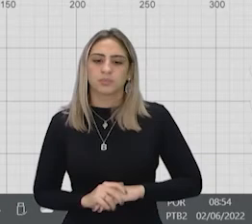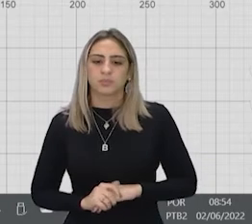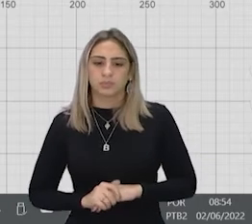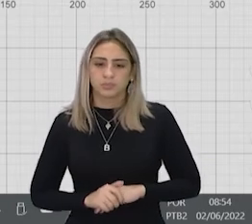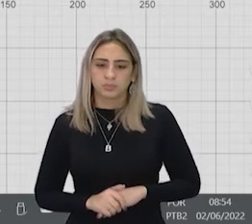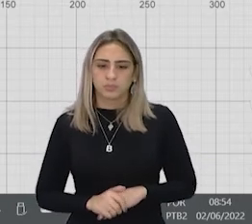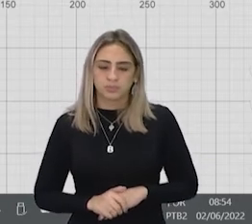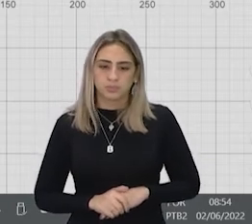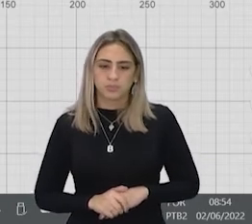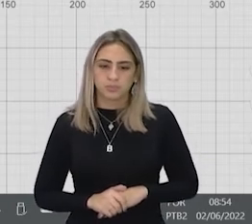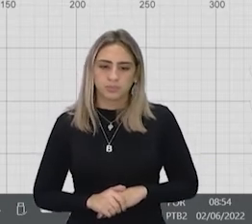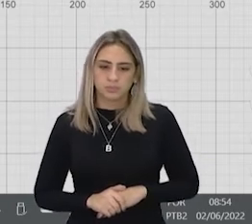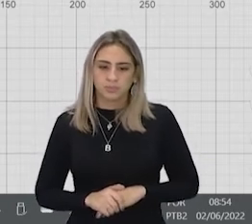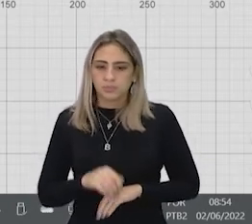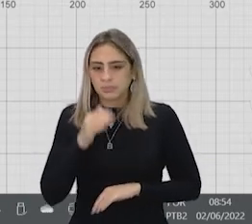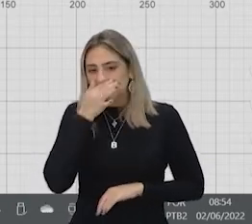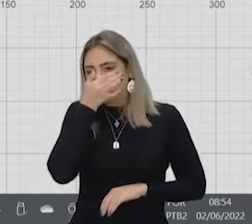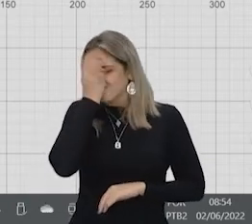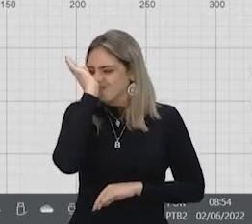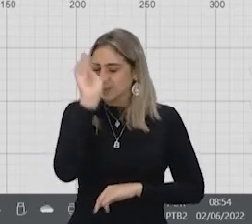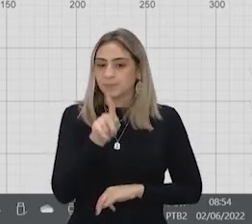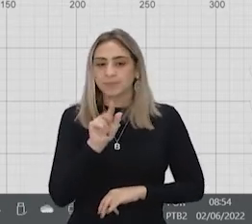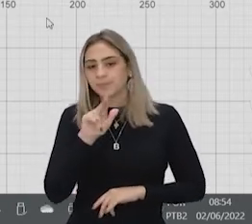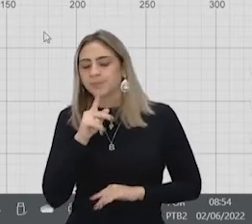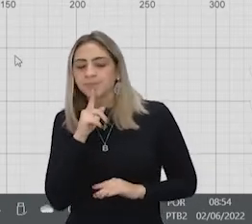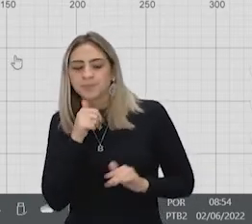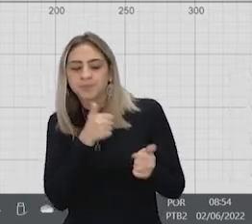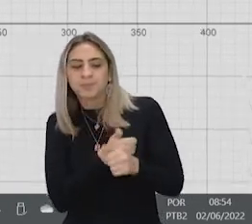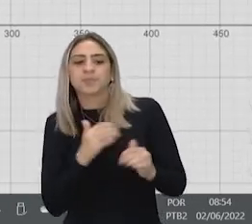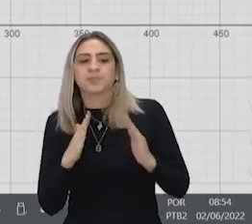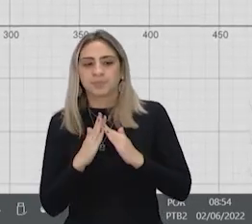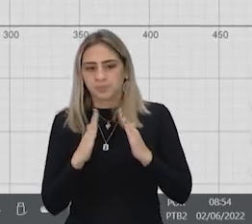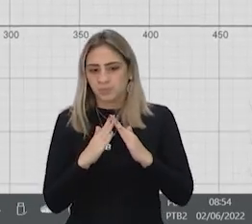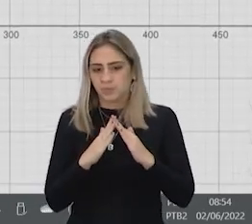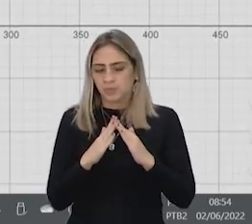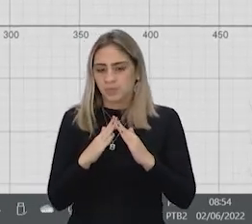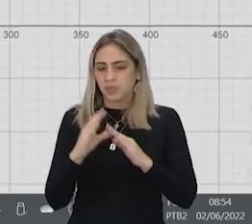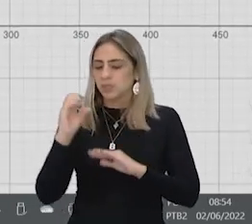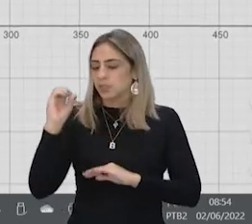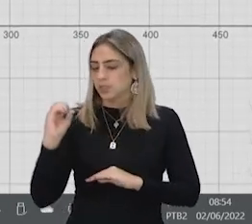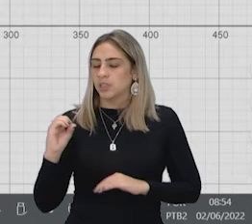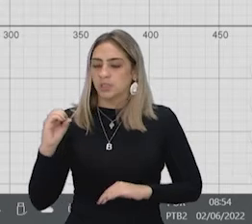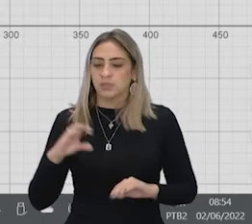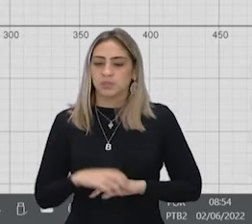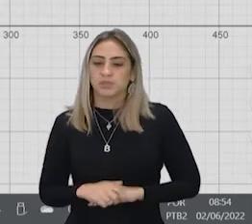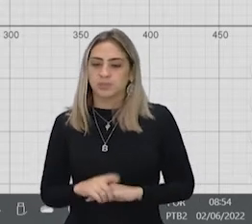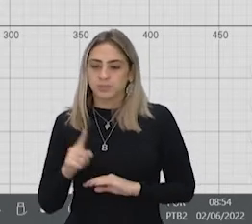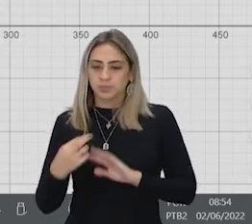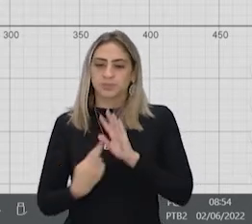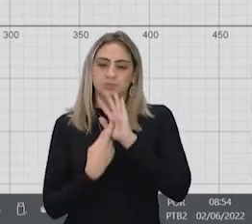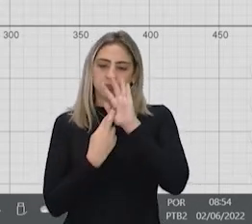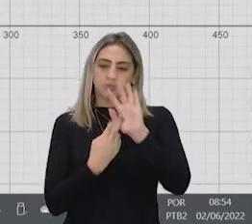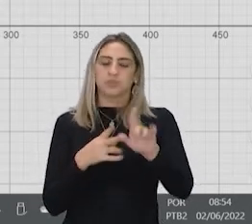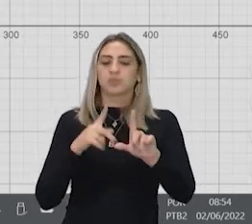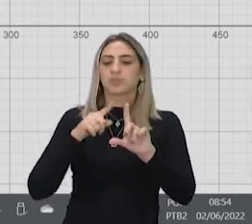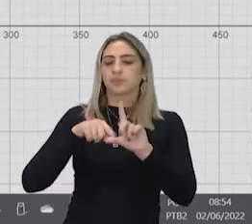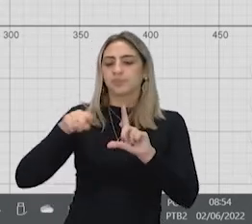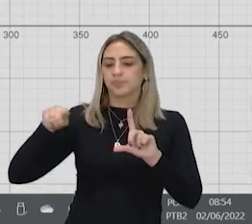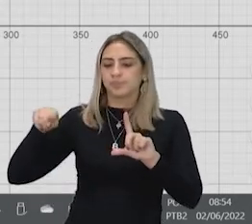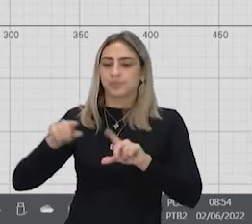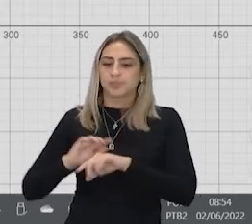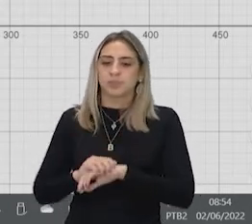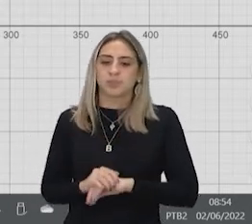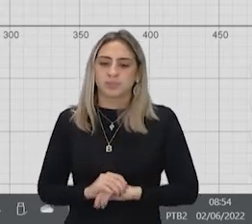Essa função exponencial, ela nunca vai chegar no zero. Beleza? Então, tá aí uma representação gráfica de